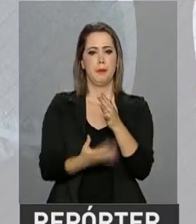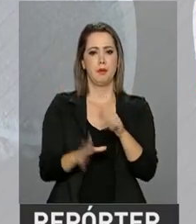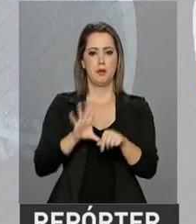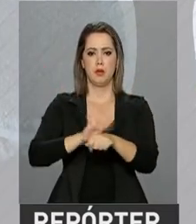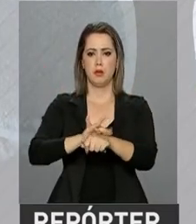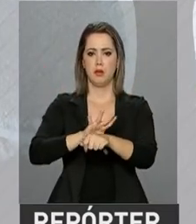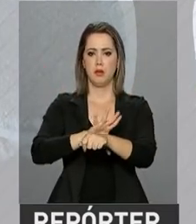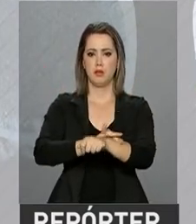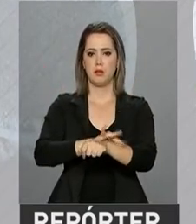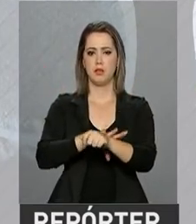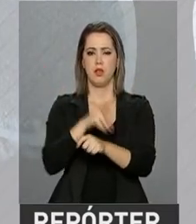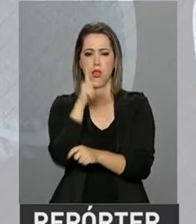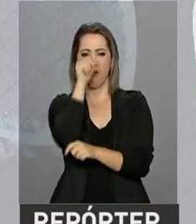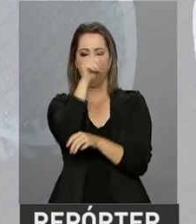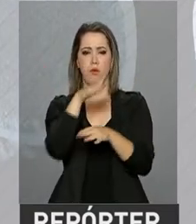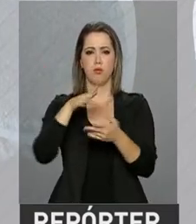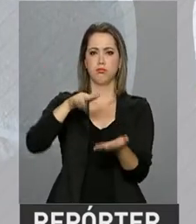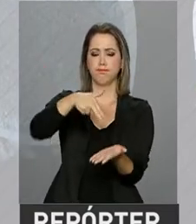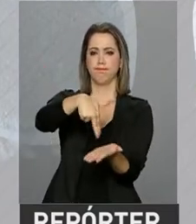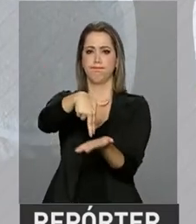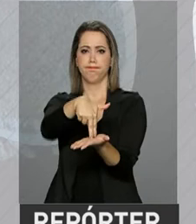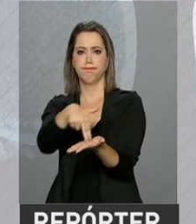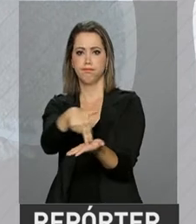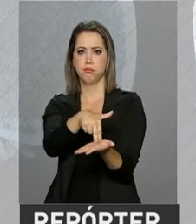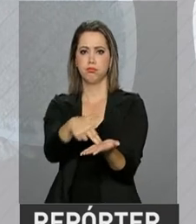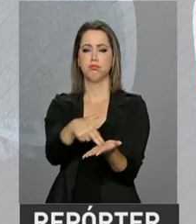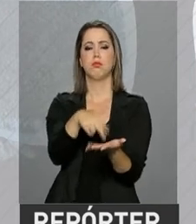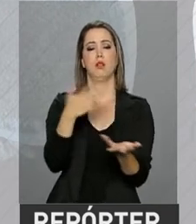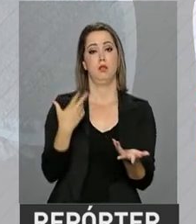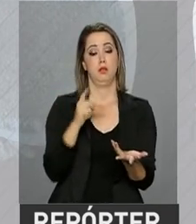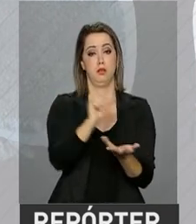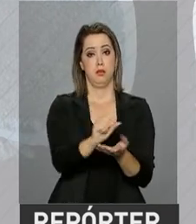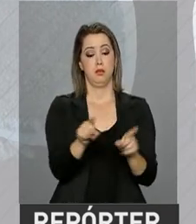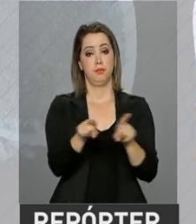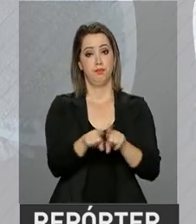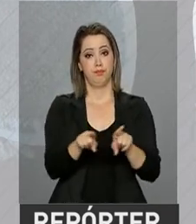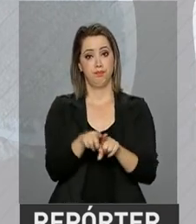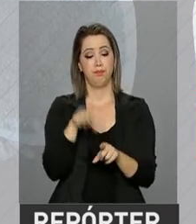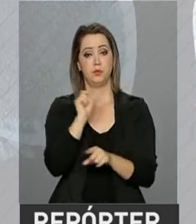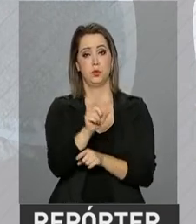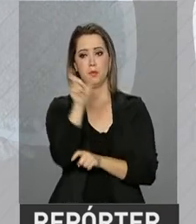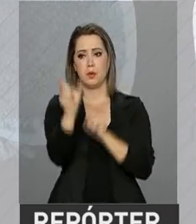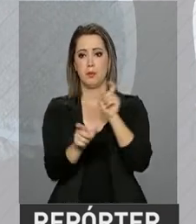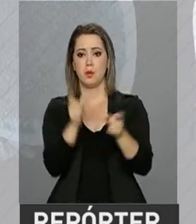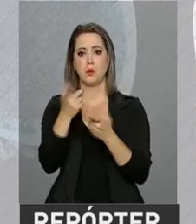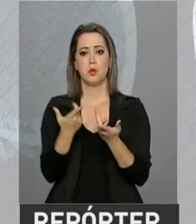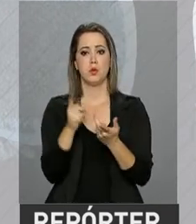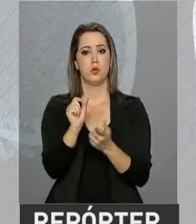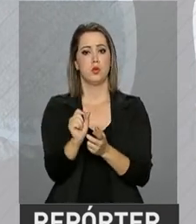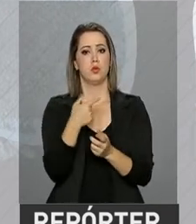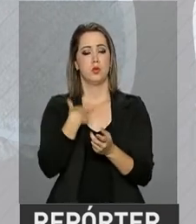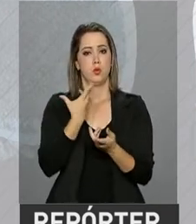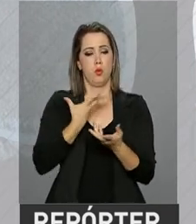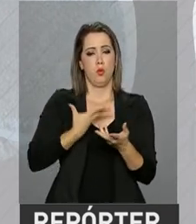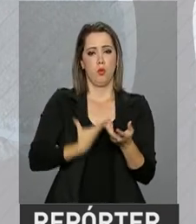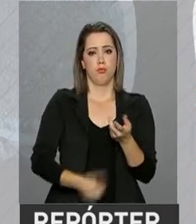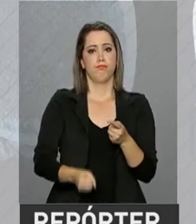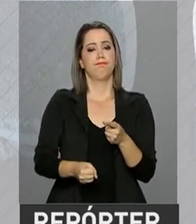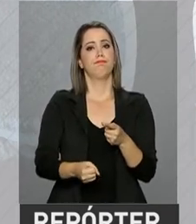sensibilidade, da força, do equilíbrio e da coordenação motora. Além disso, o paciente passa a não controlar as fezes e a